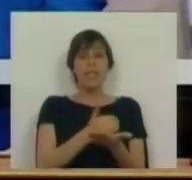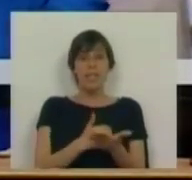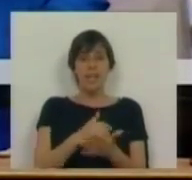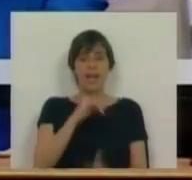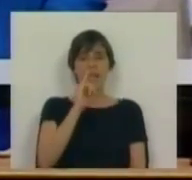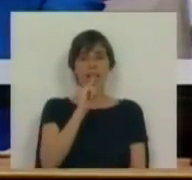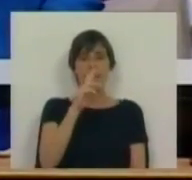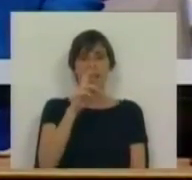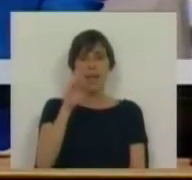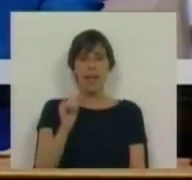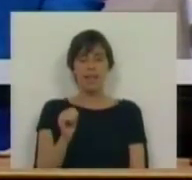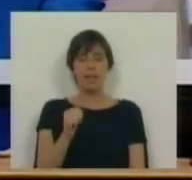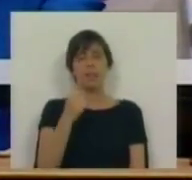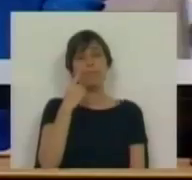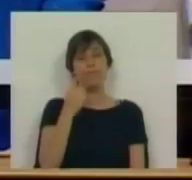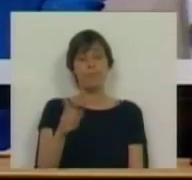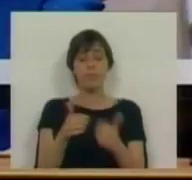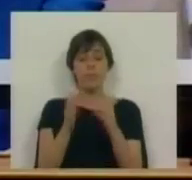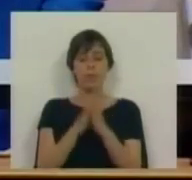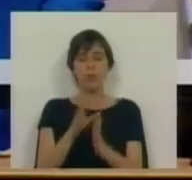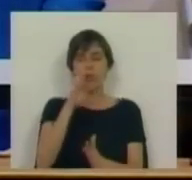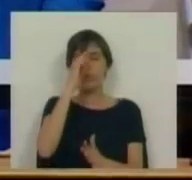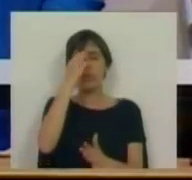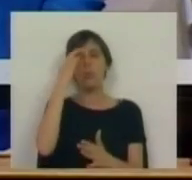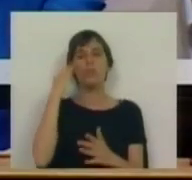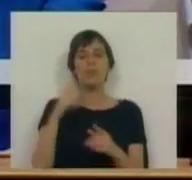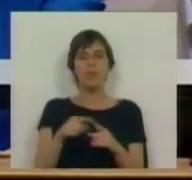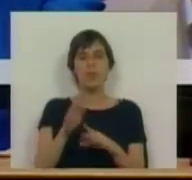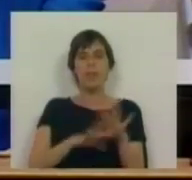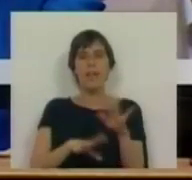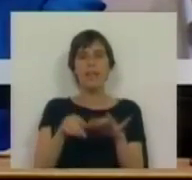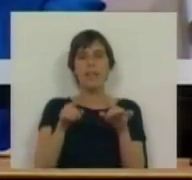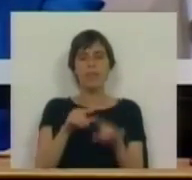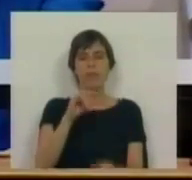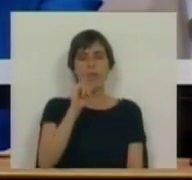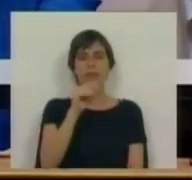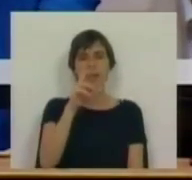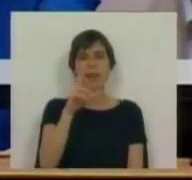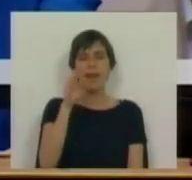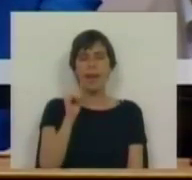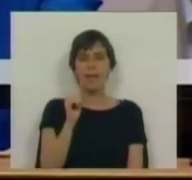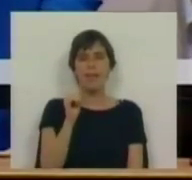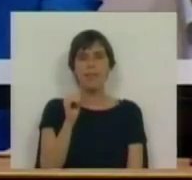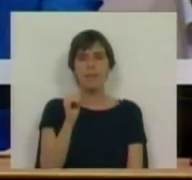de IRS. Vemos que todo o esforço está a ser feito sobre o IRS.